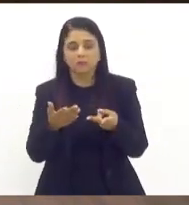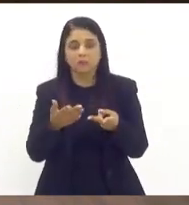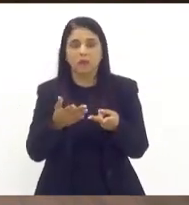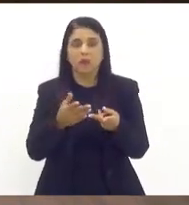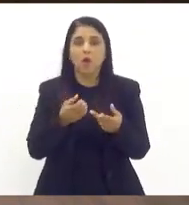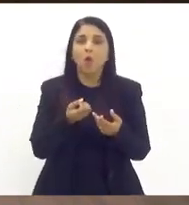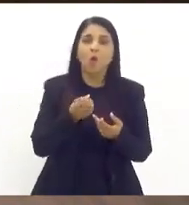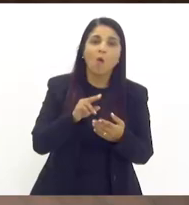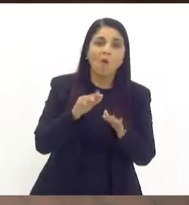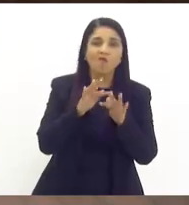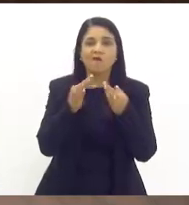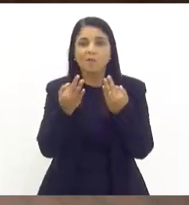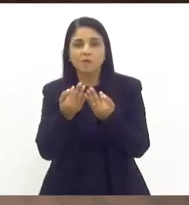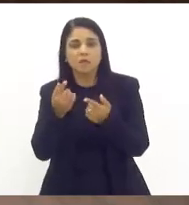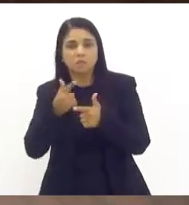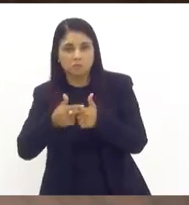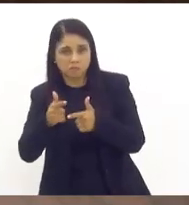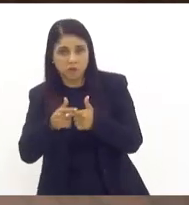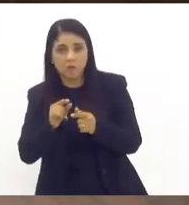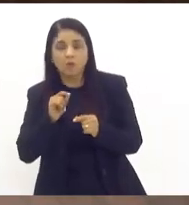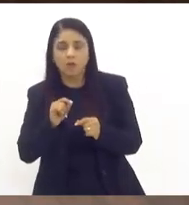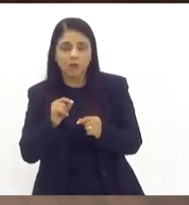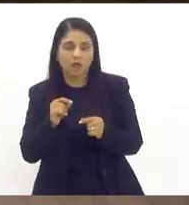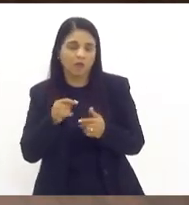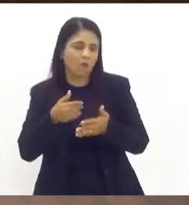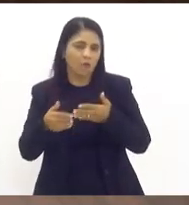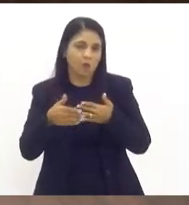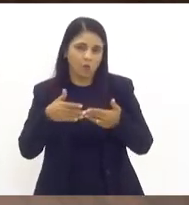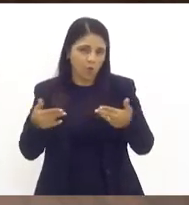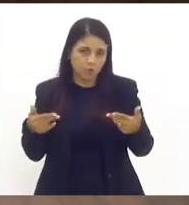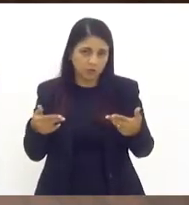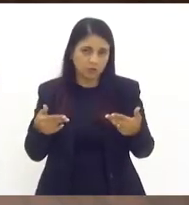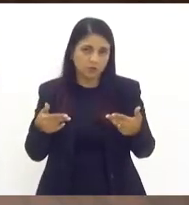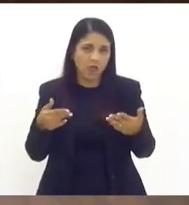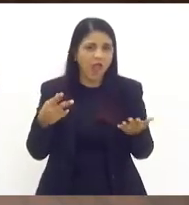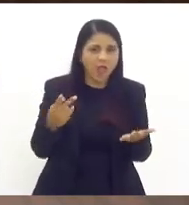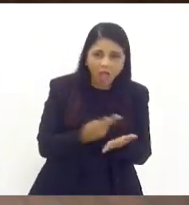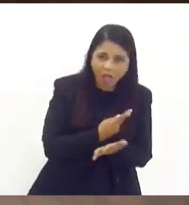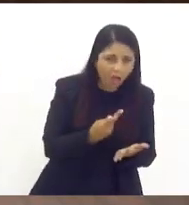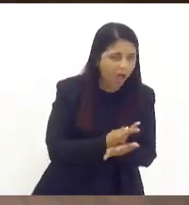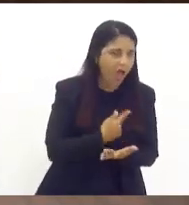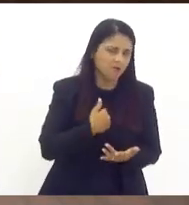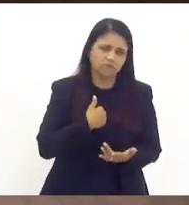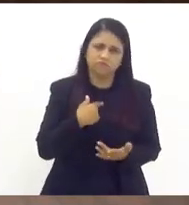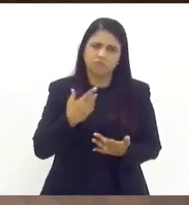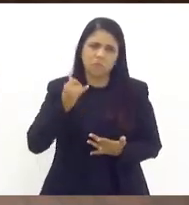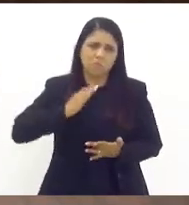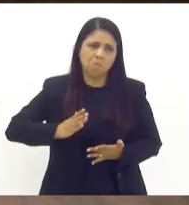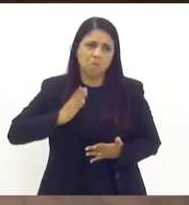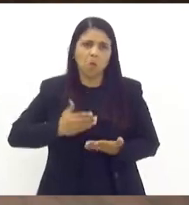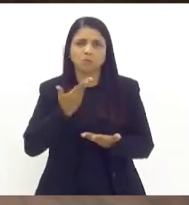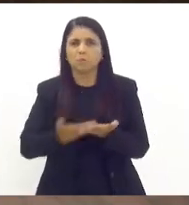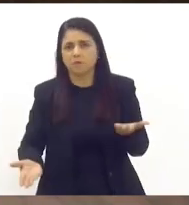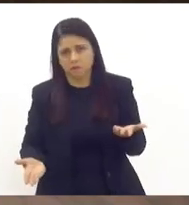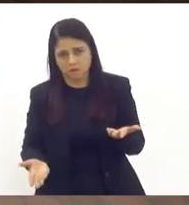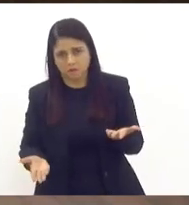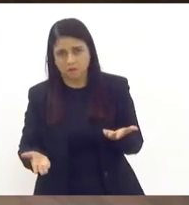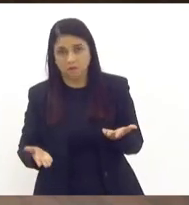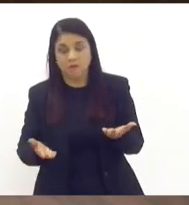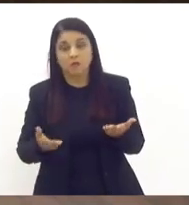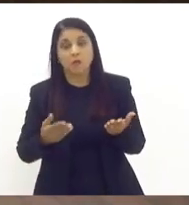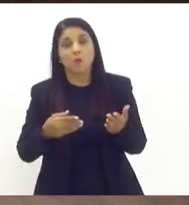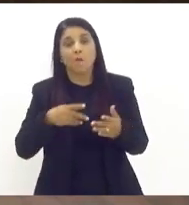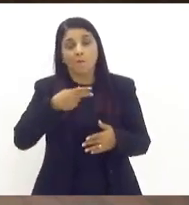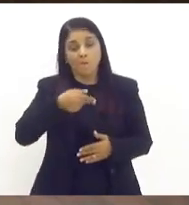familiar qualquer coisa eu acho errado ele perder a bolsa Eu acho que ter um